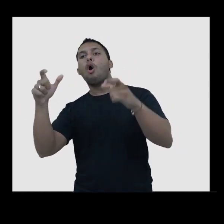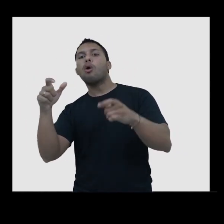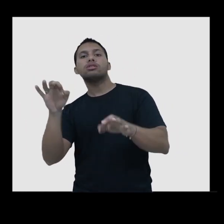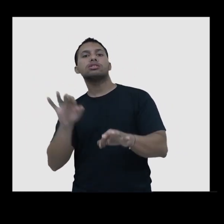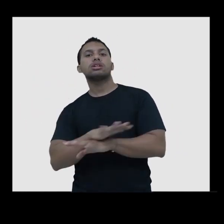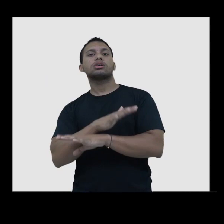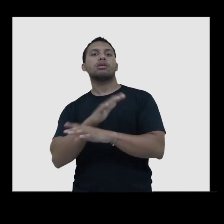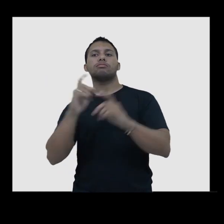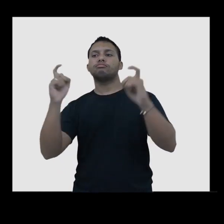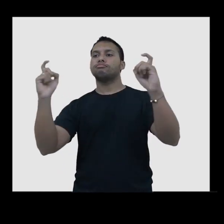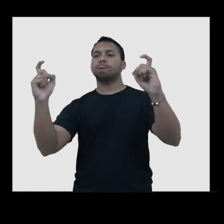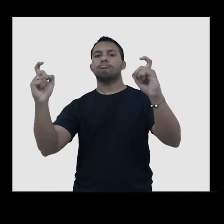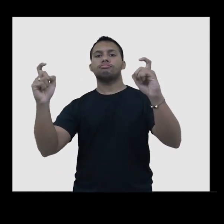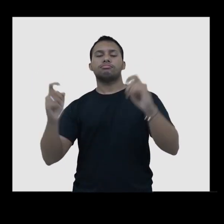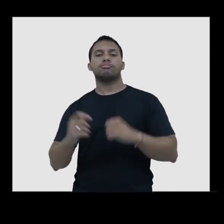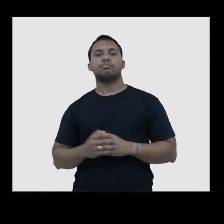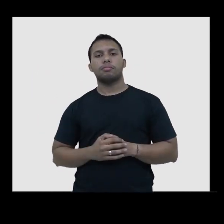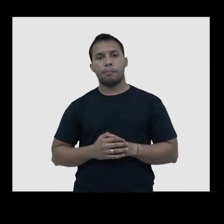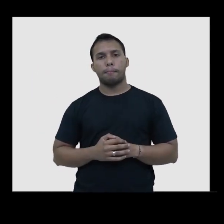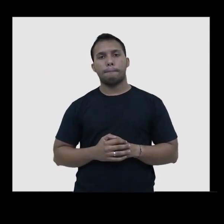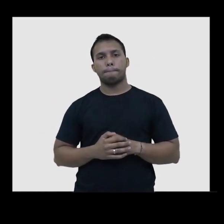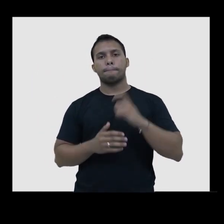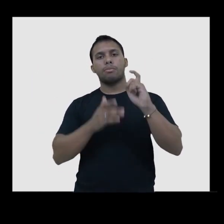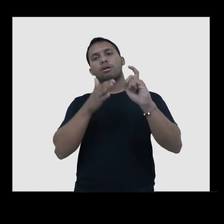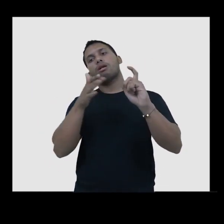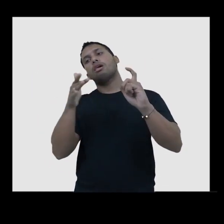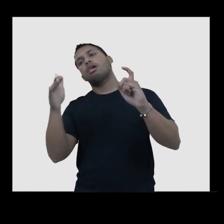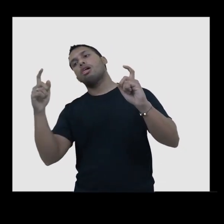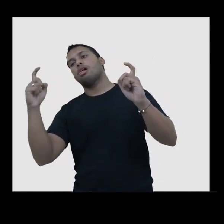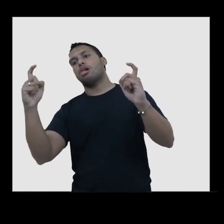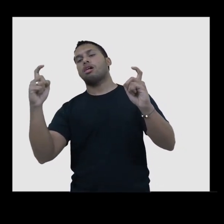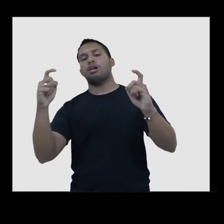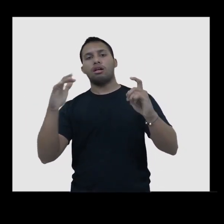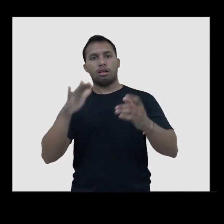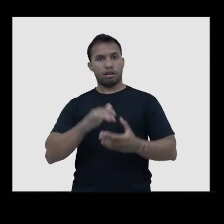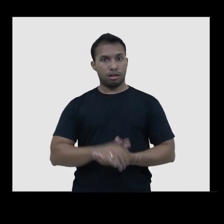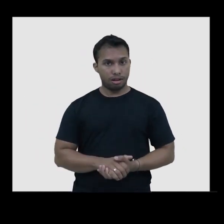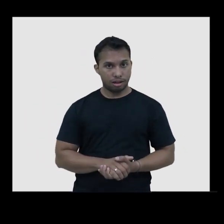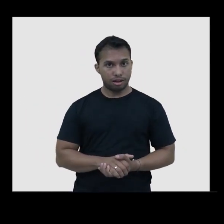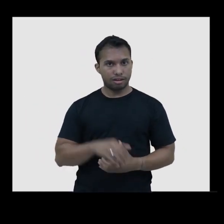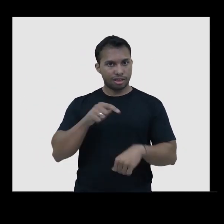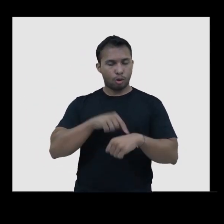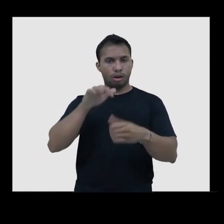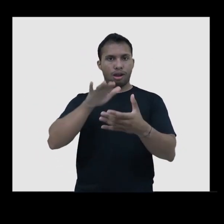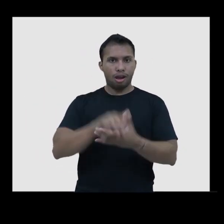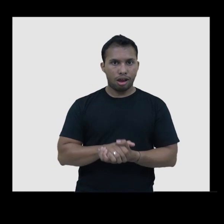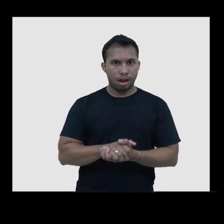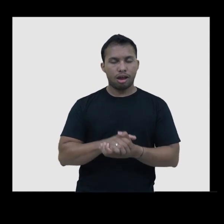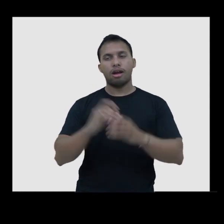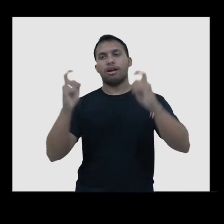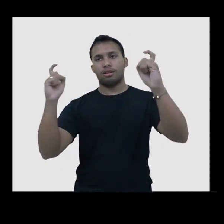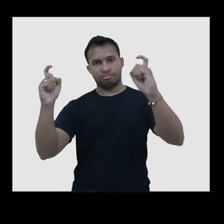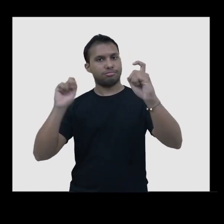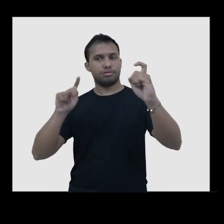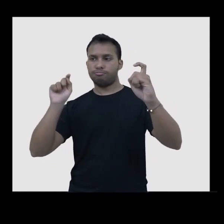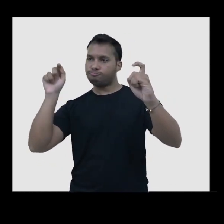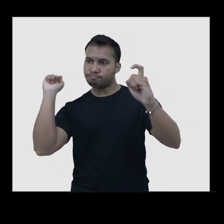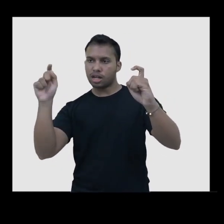Vou procurar onde ela encerra a sinalização. Ó, fechou as mãos, baixou as mãos e encerrou a